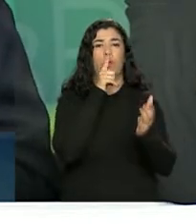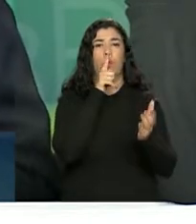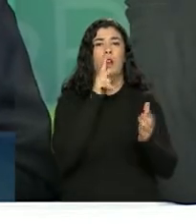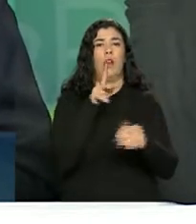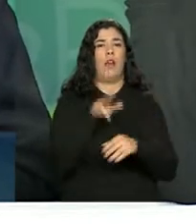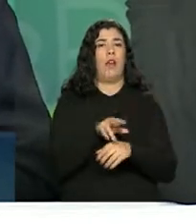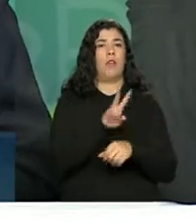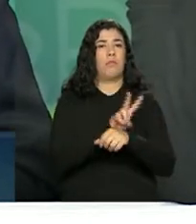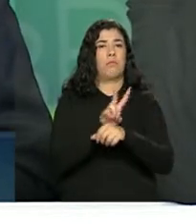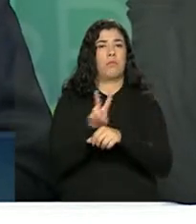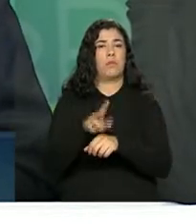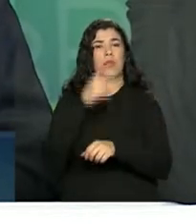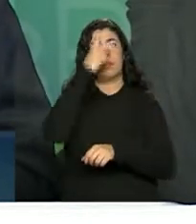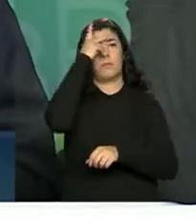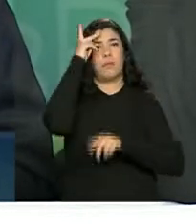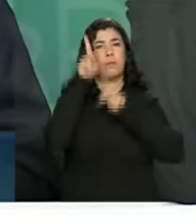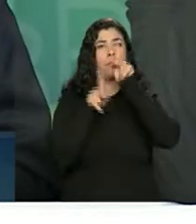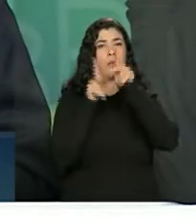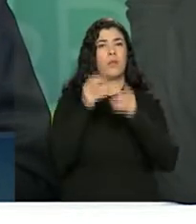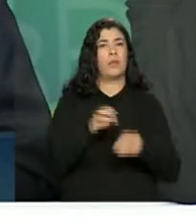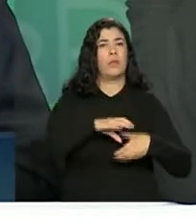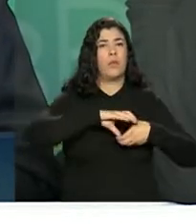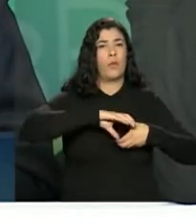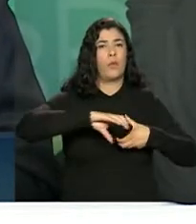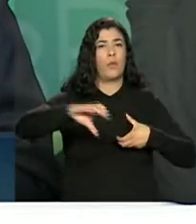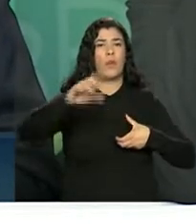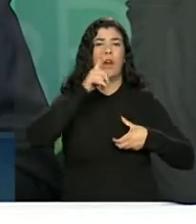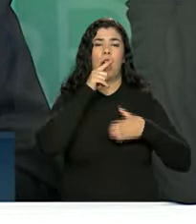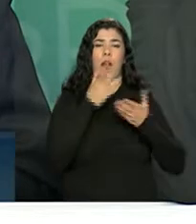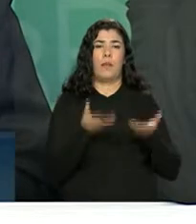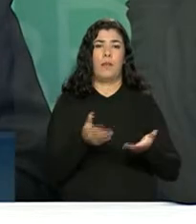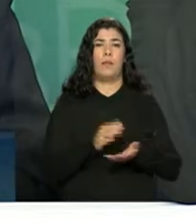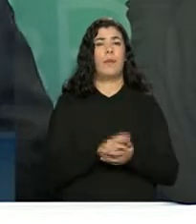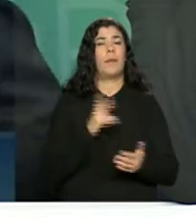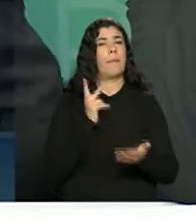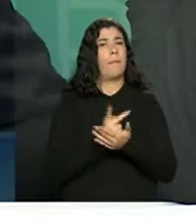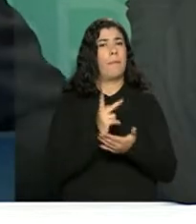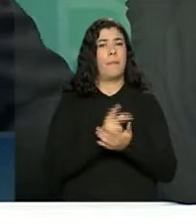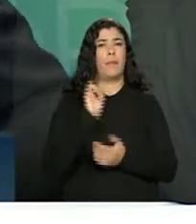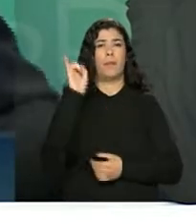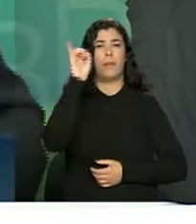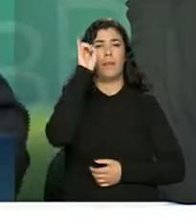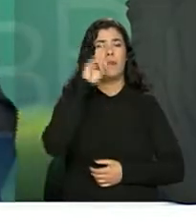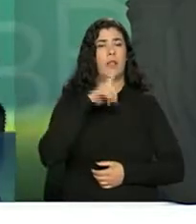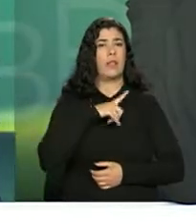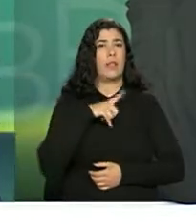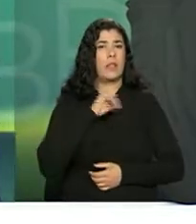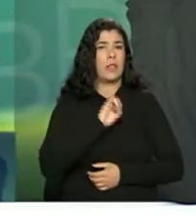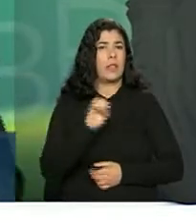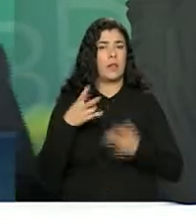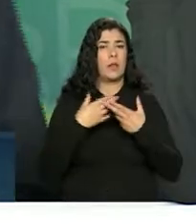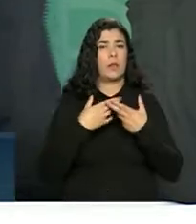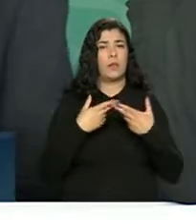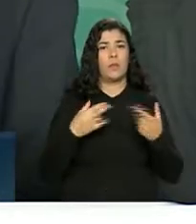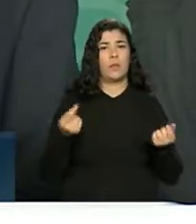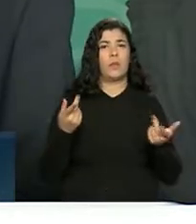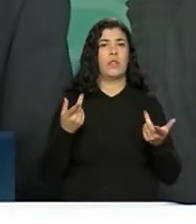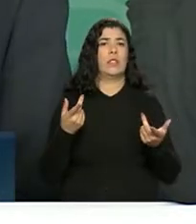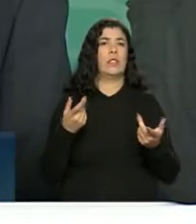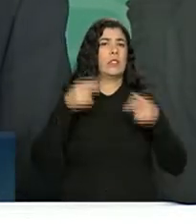envolvidas nessas regiões Não essa questão também é importante que mesmo havendo um cenário